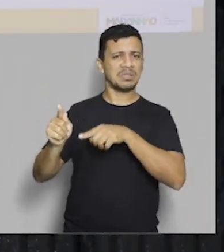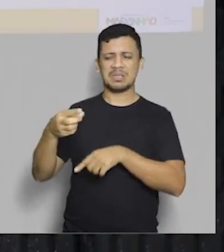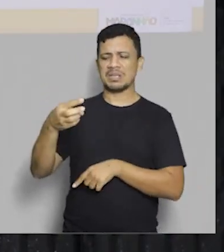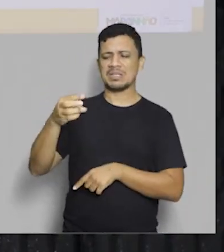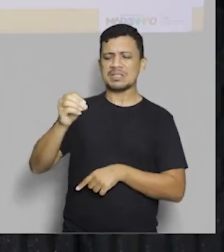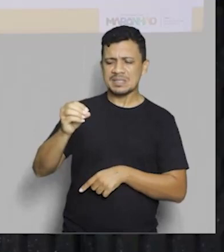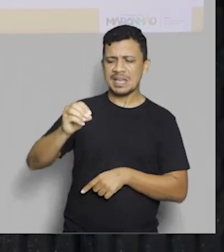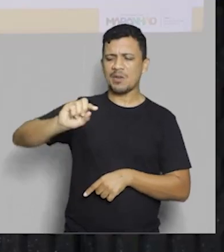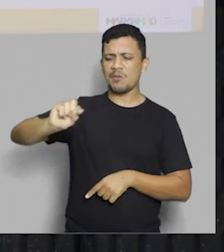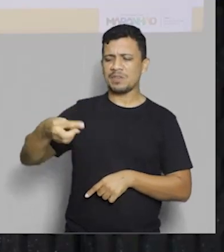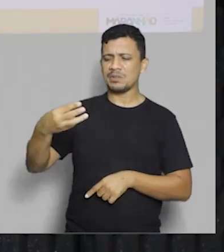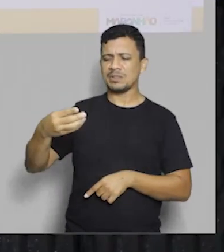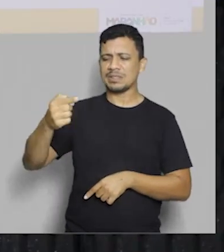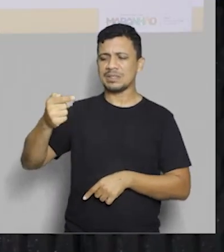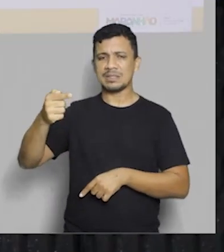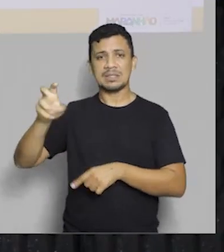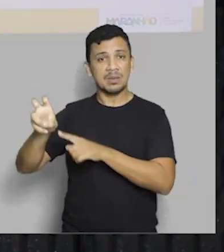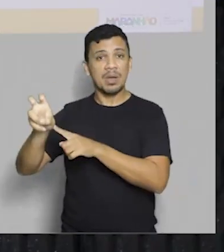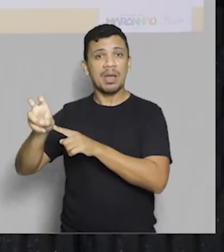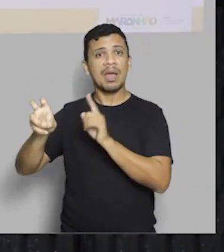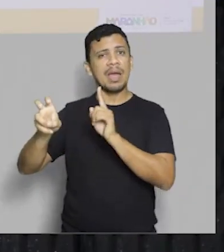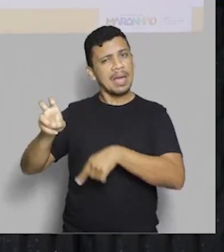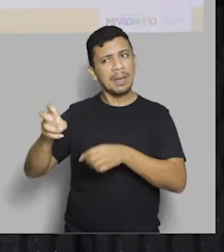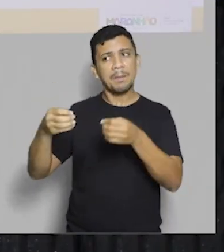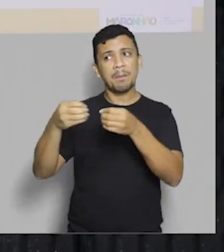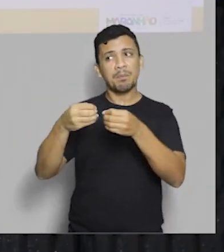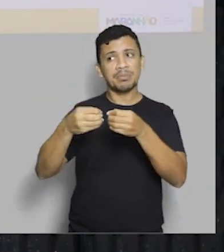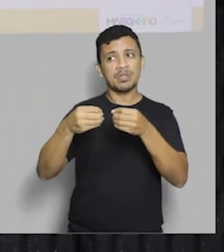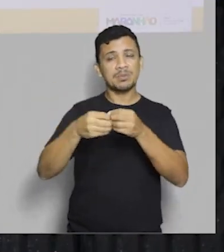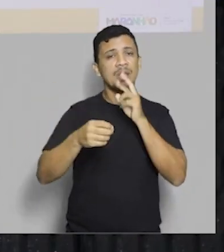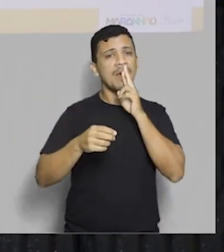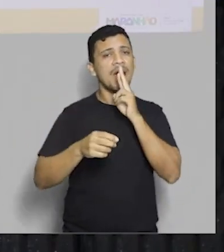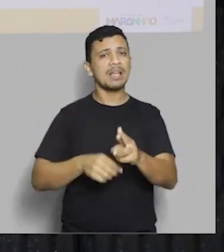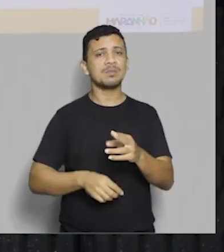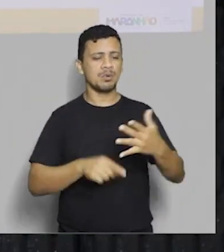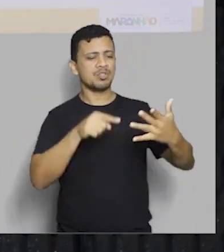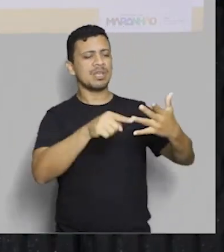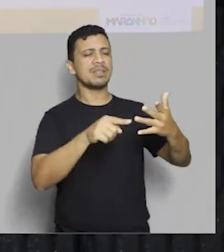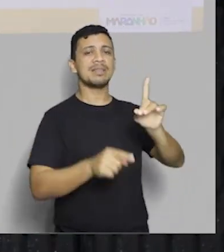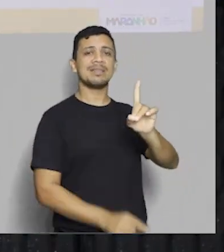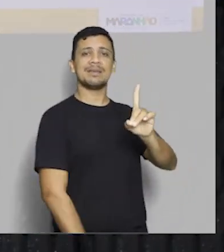0,375 é mais próximo, olha só, da alternativa D,